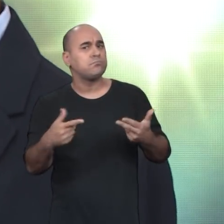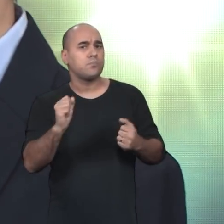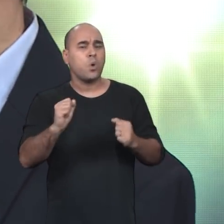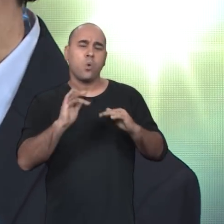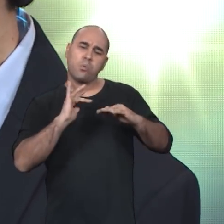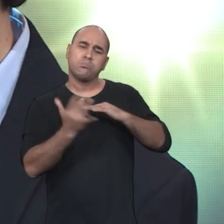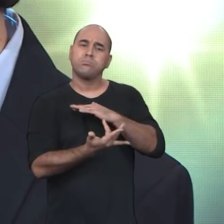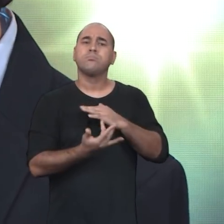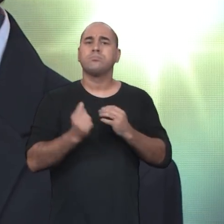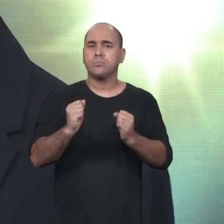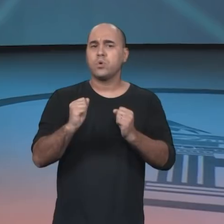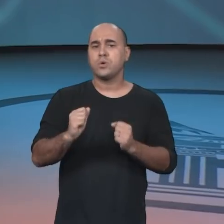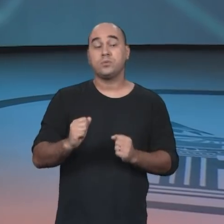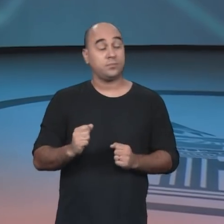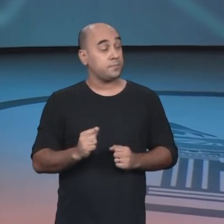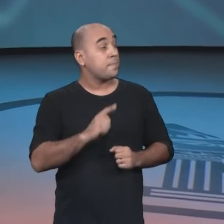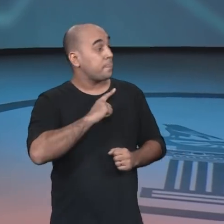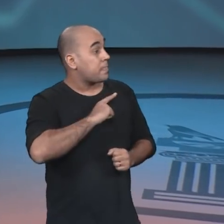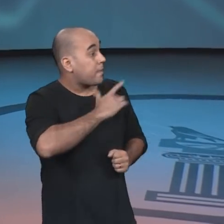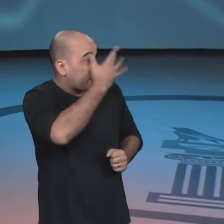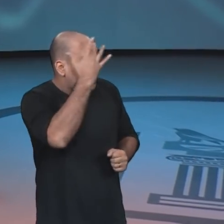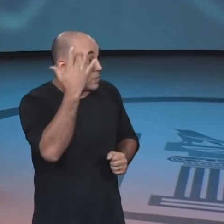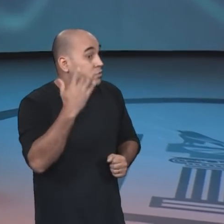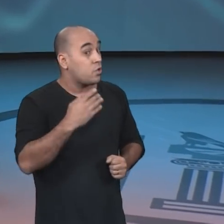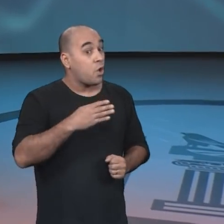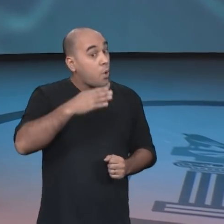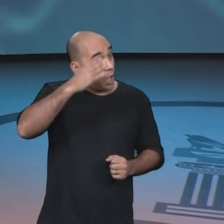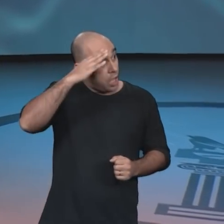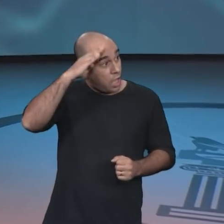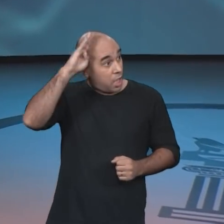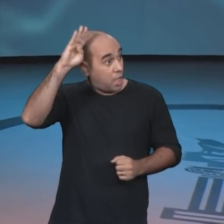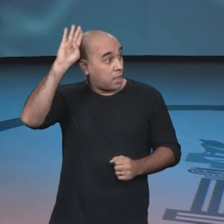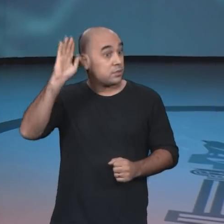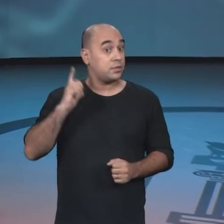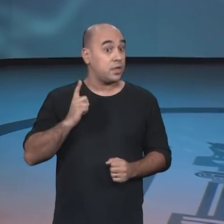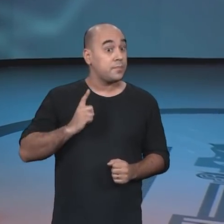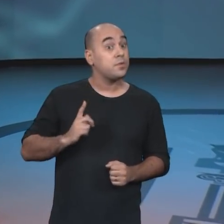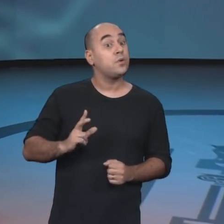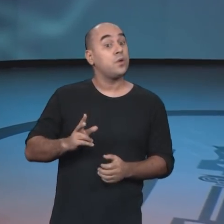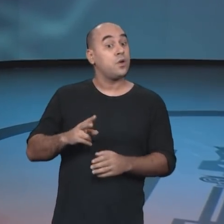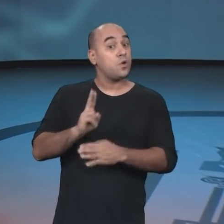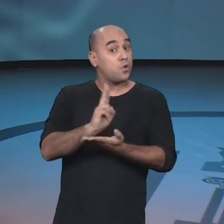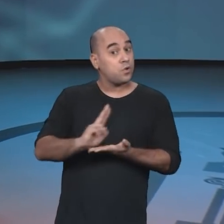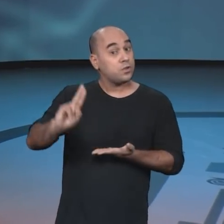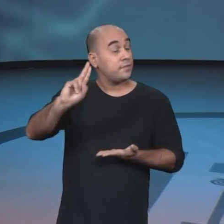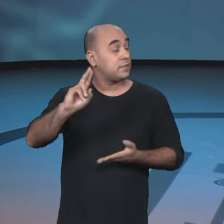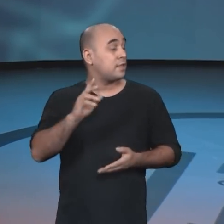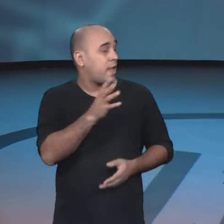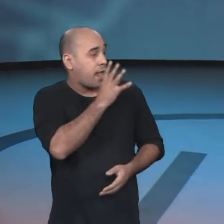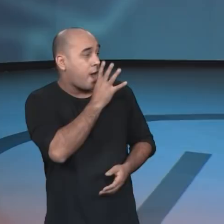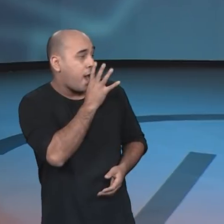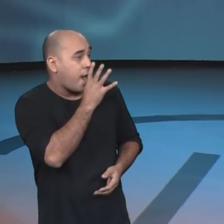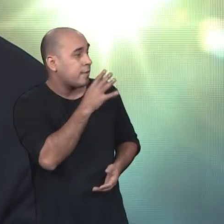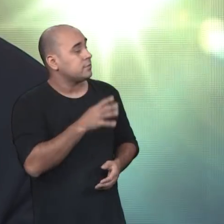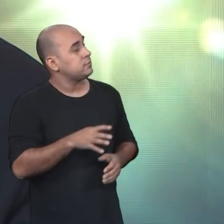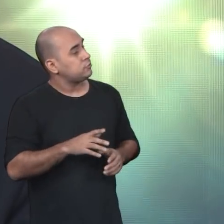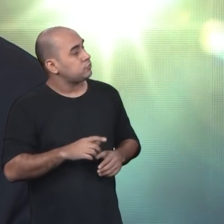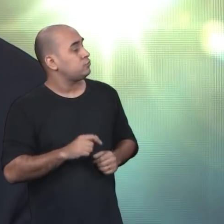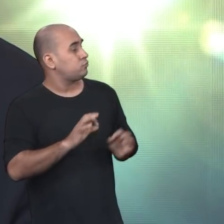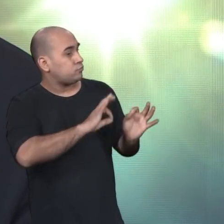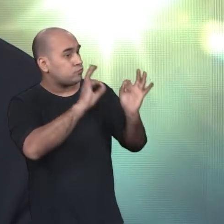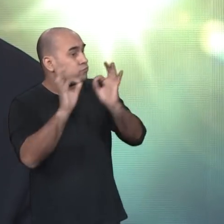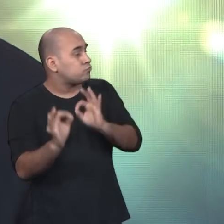gente universitária assistindo a gente. E hoje, eu peguei um dos nomes aqui, a gente tem o Geanderson de